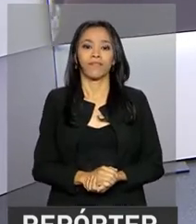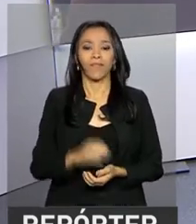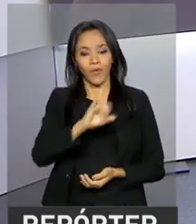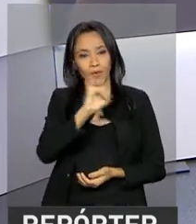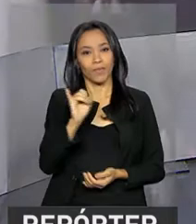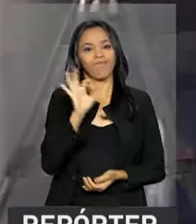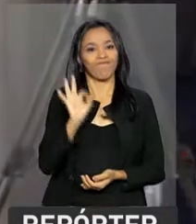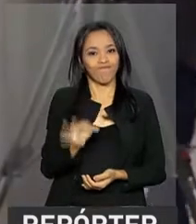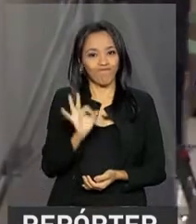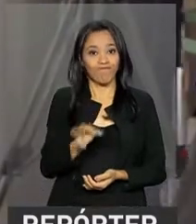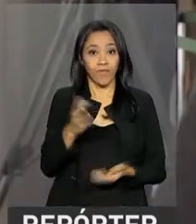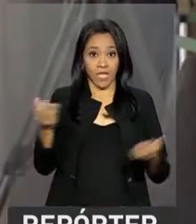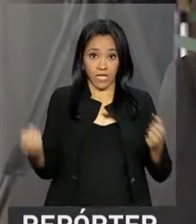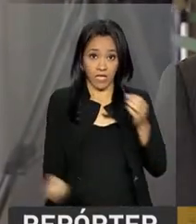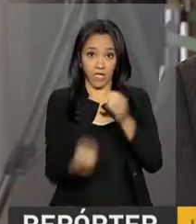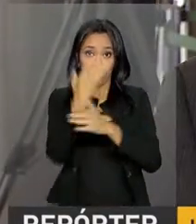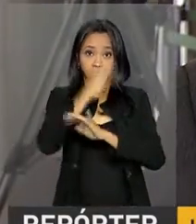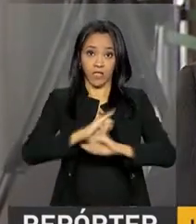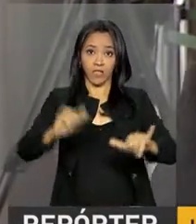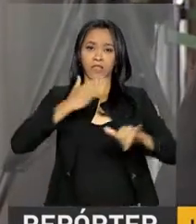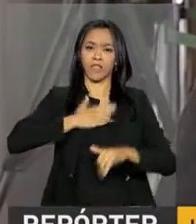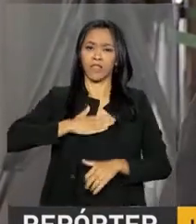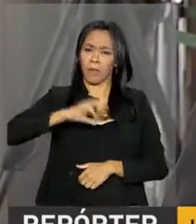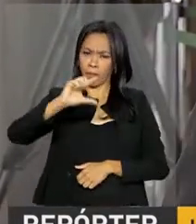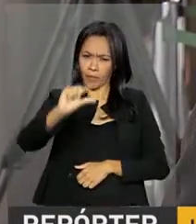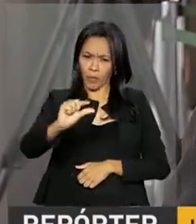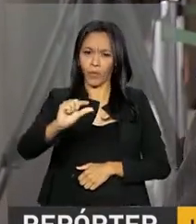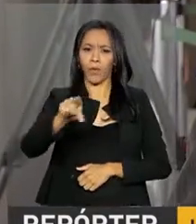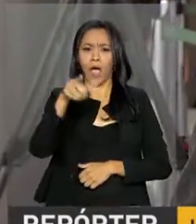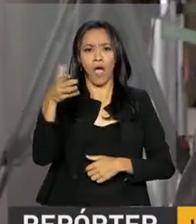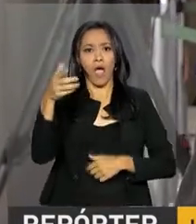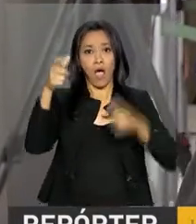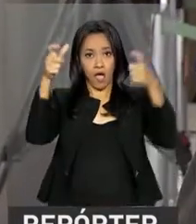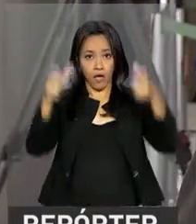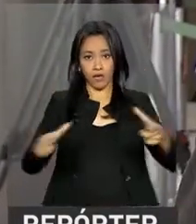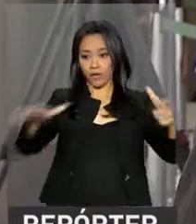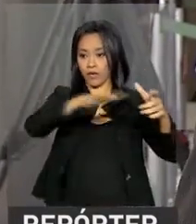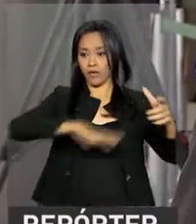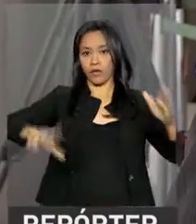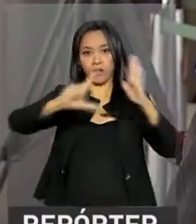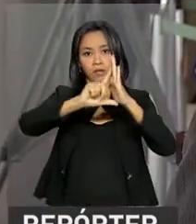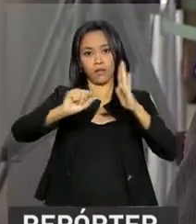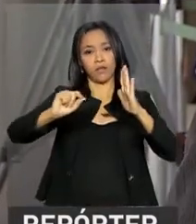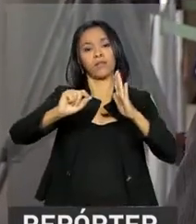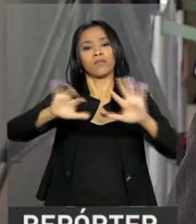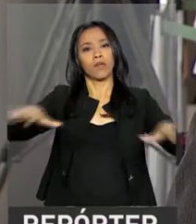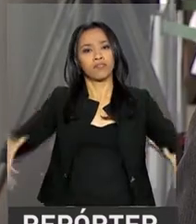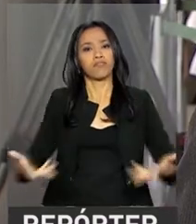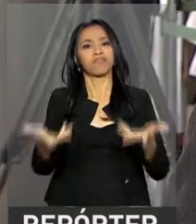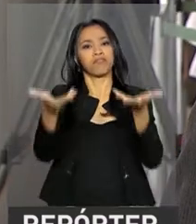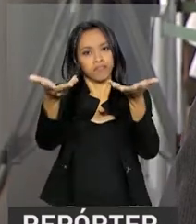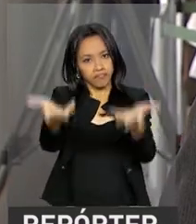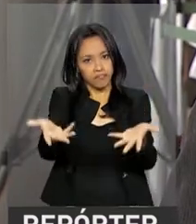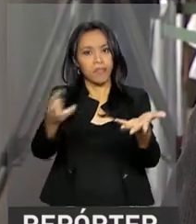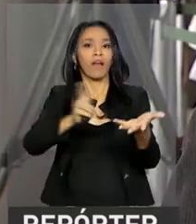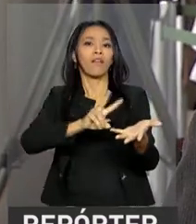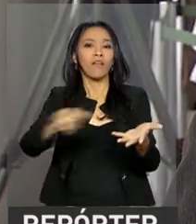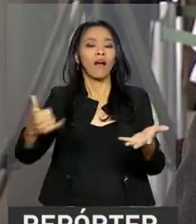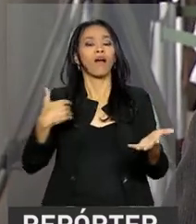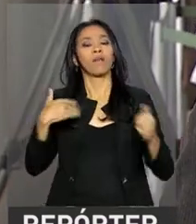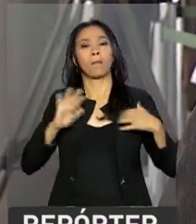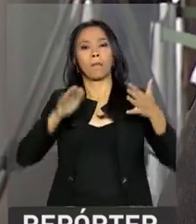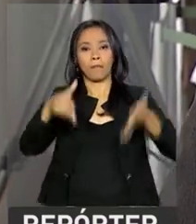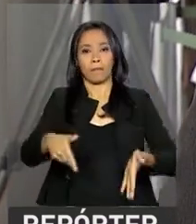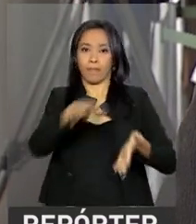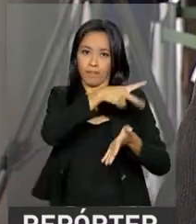Leandro, exatamente, esse lançamento ele vai ser feito daqui a pouco em uma cerimônia aqui no Palácio do Planalto. Como você falou, vai ter a participação do presidente